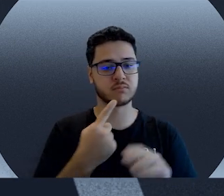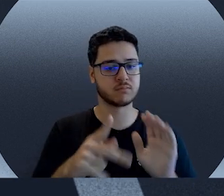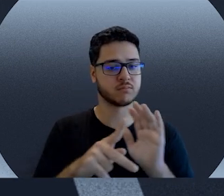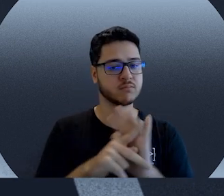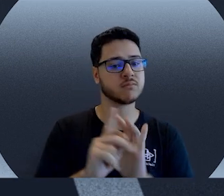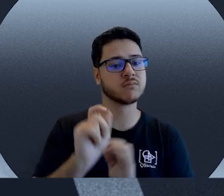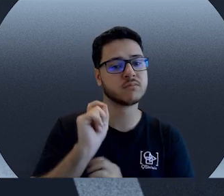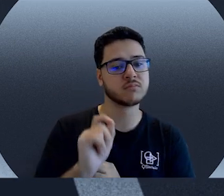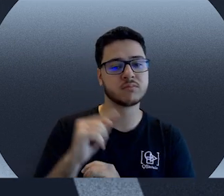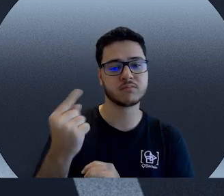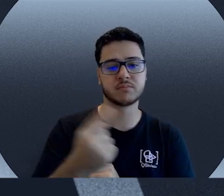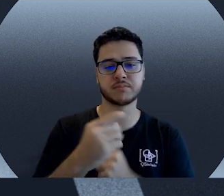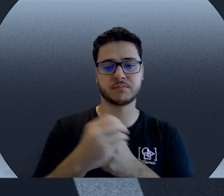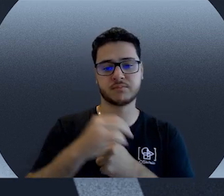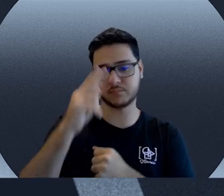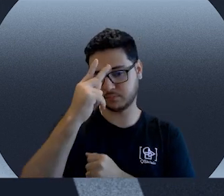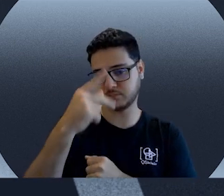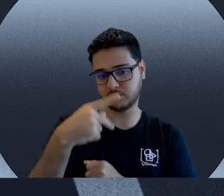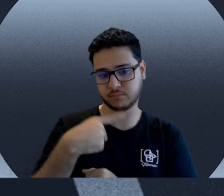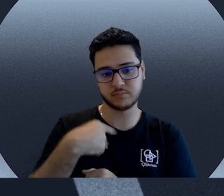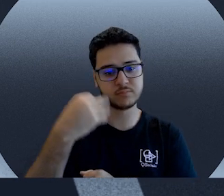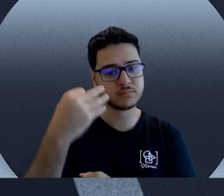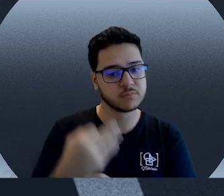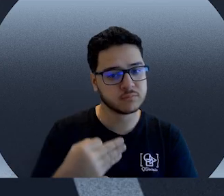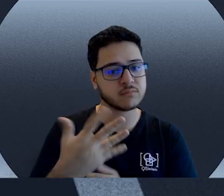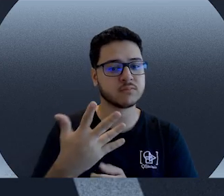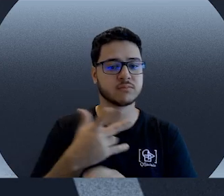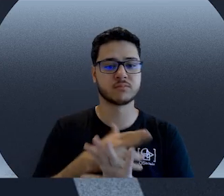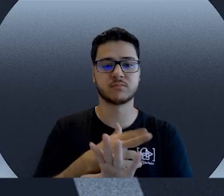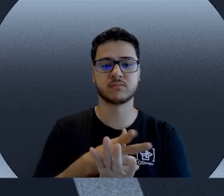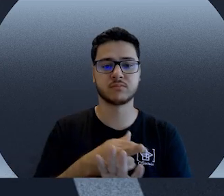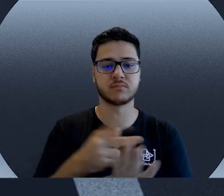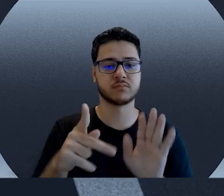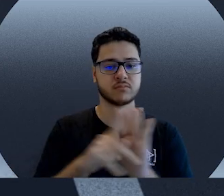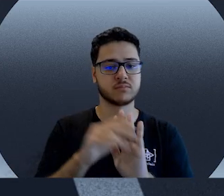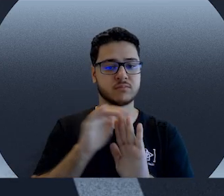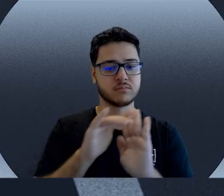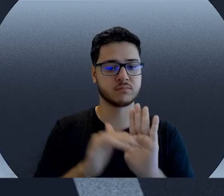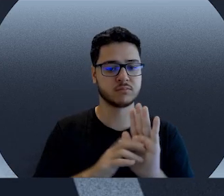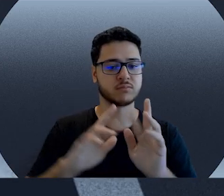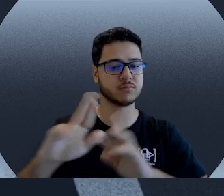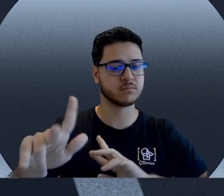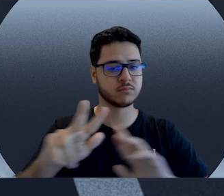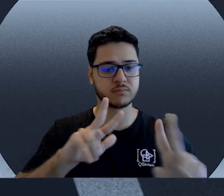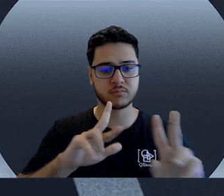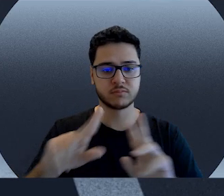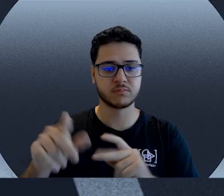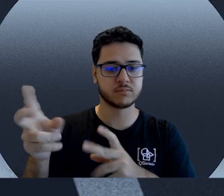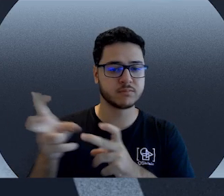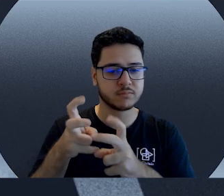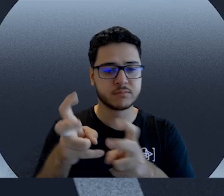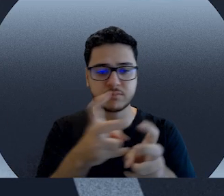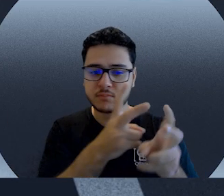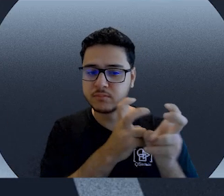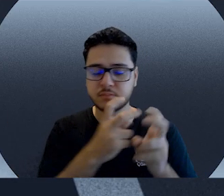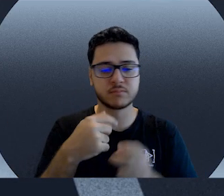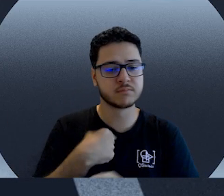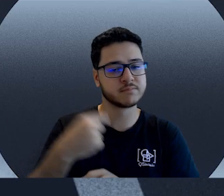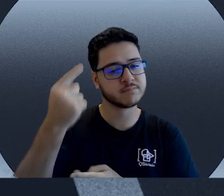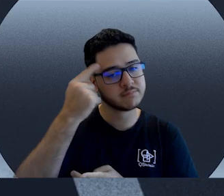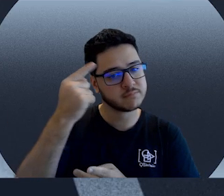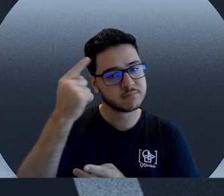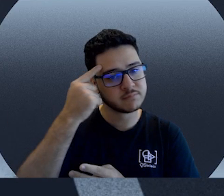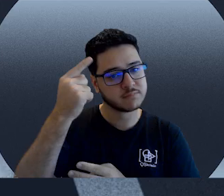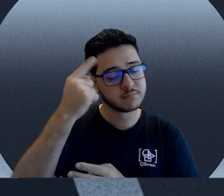né, a se auto-enxergar por inúmeras camadas, por inúmeros pontos de vistas e reflexões,